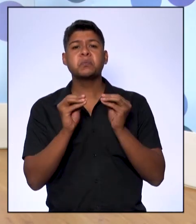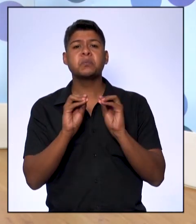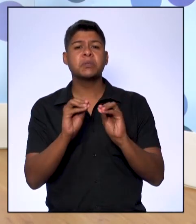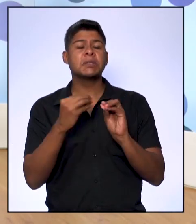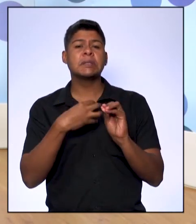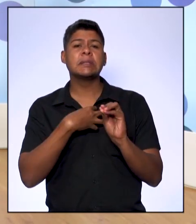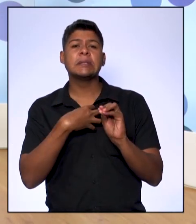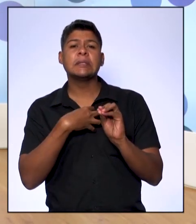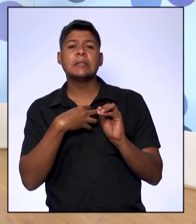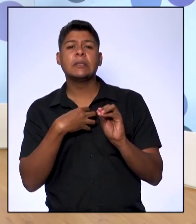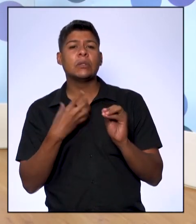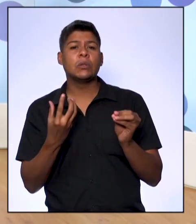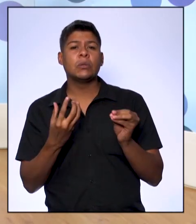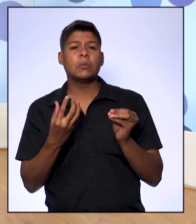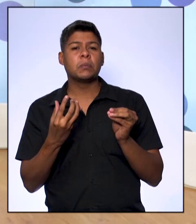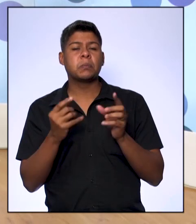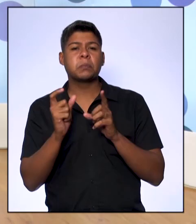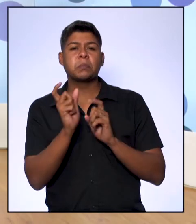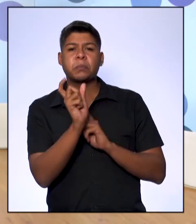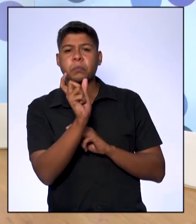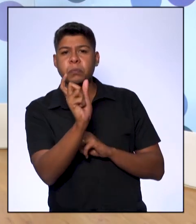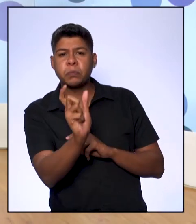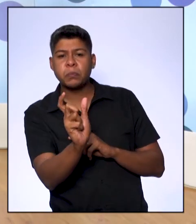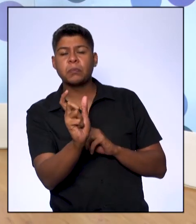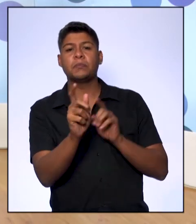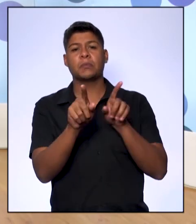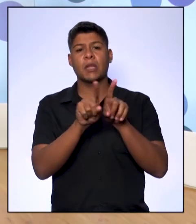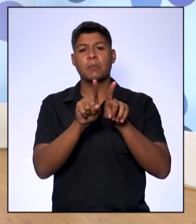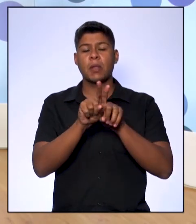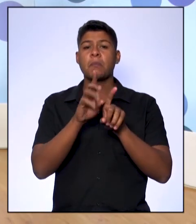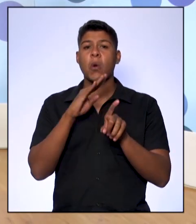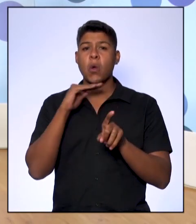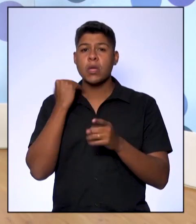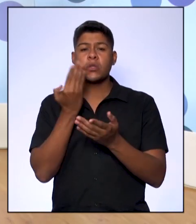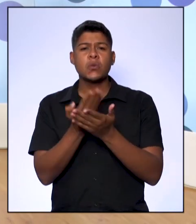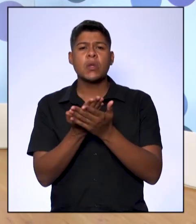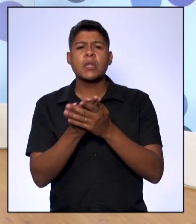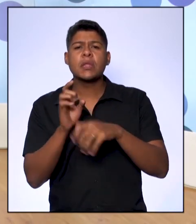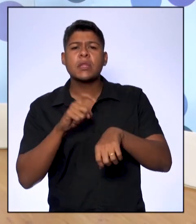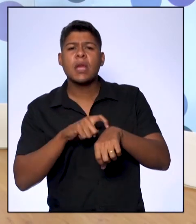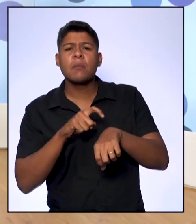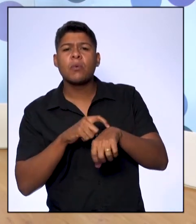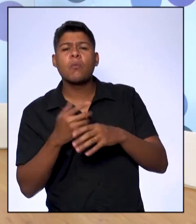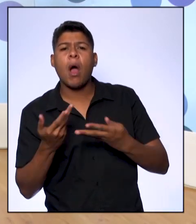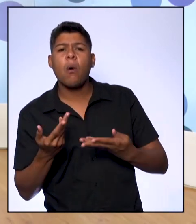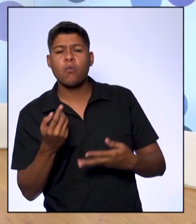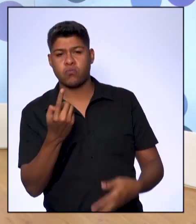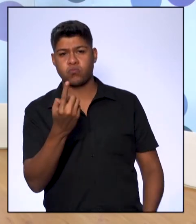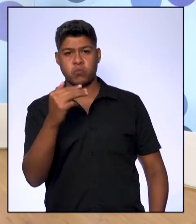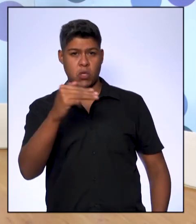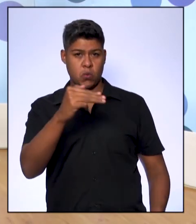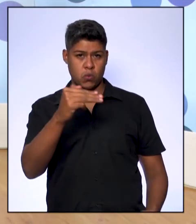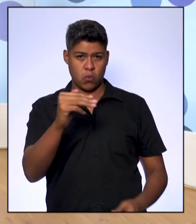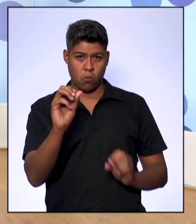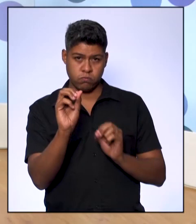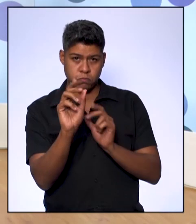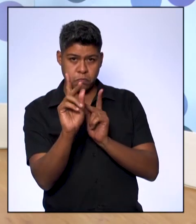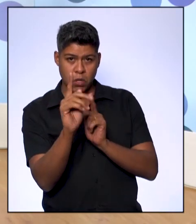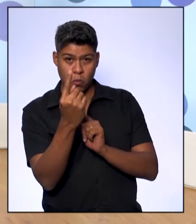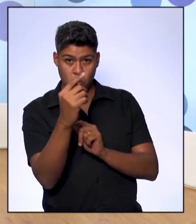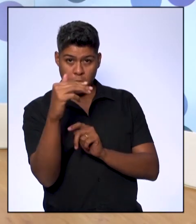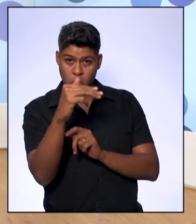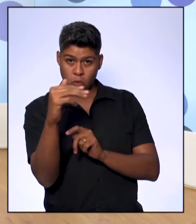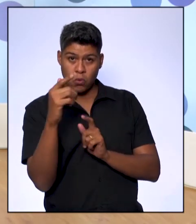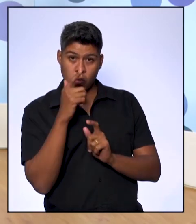significado dessa expressão né que é uma figura de linguagem também tem morri de estudar quanto tempo professor minuto o minutinhos dá um perfeito um